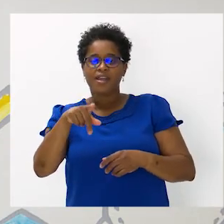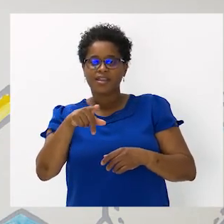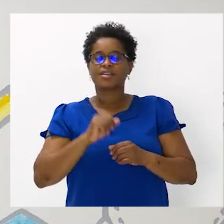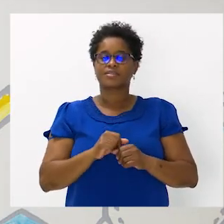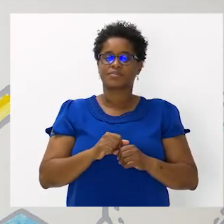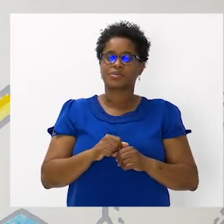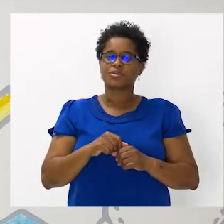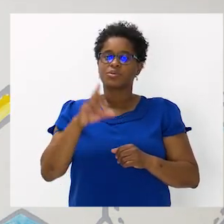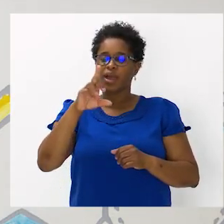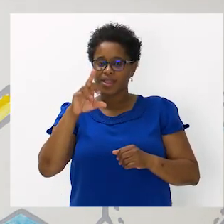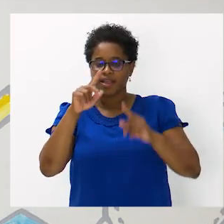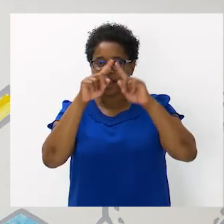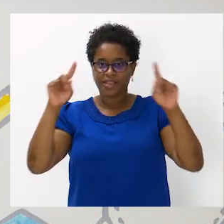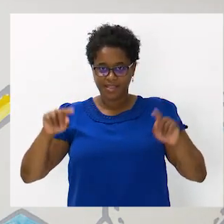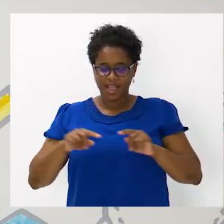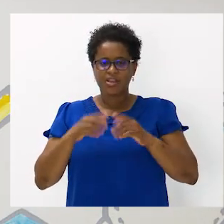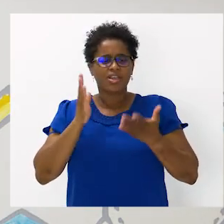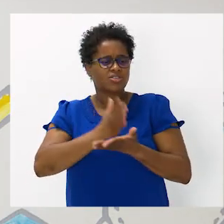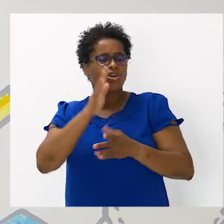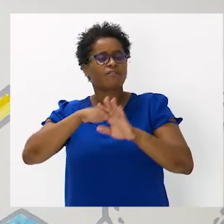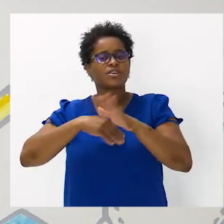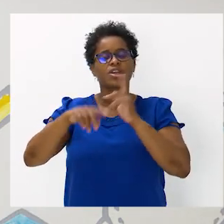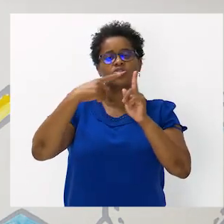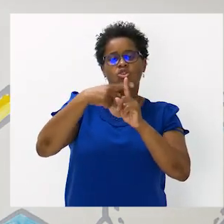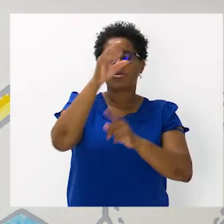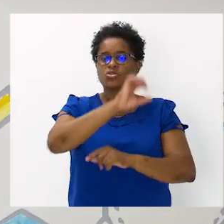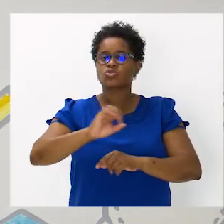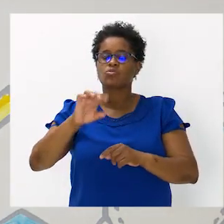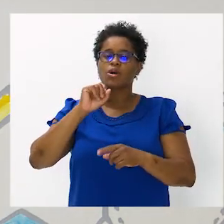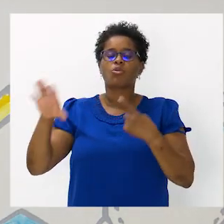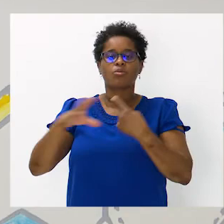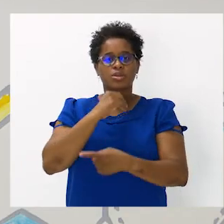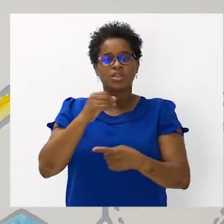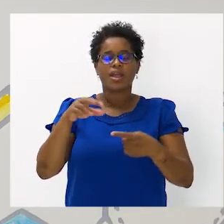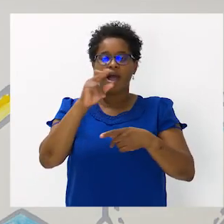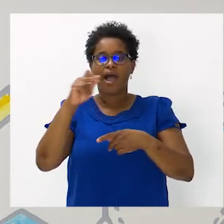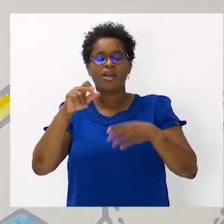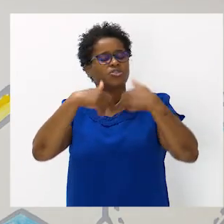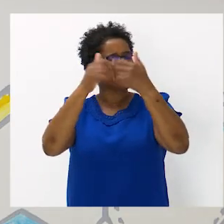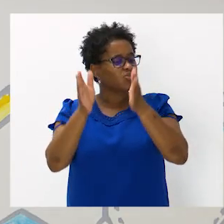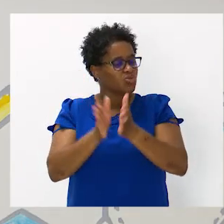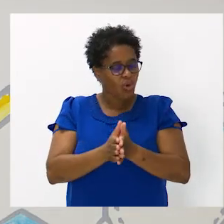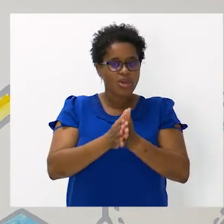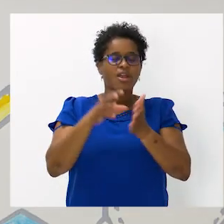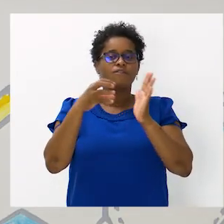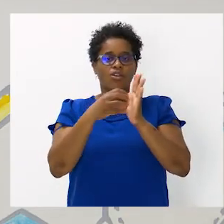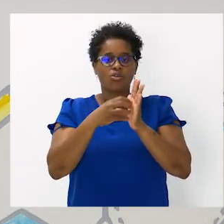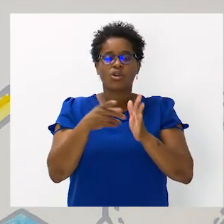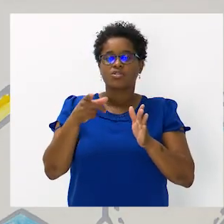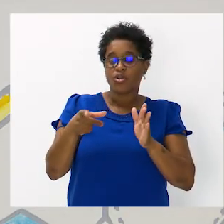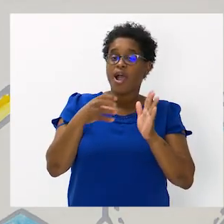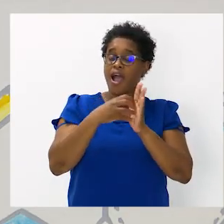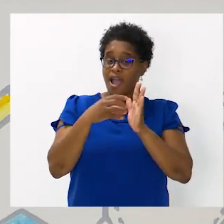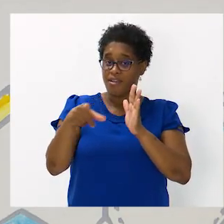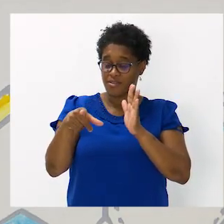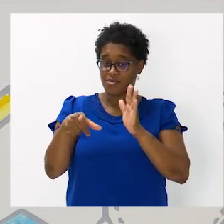área do retângulo, é só fazer a sua soma para encontrarmos a área de toda a figura. Então, a área